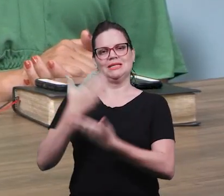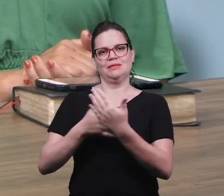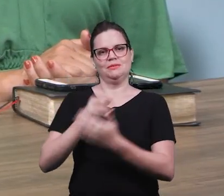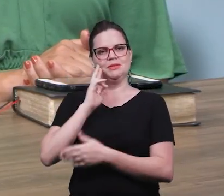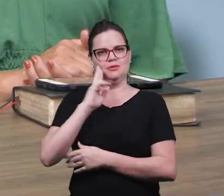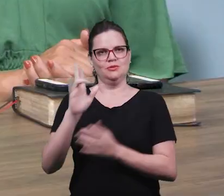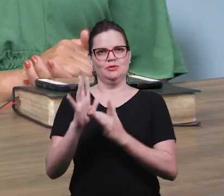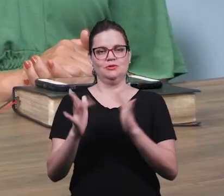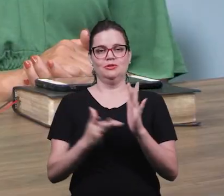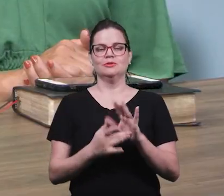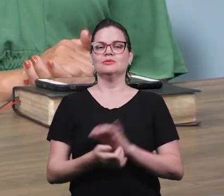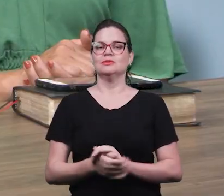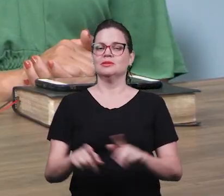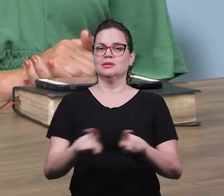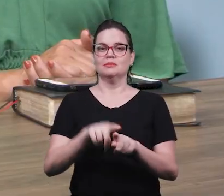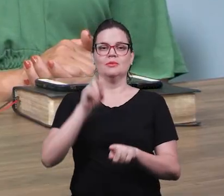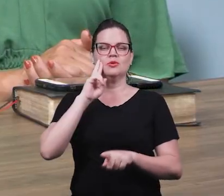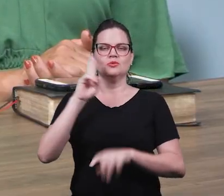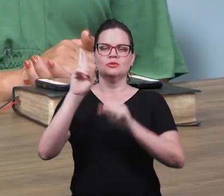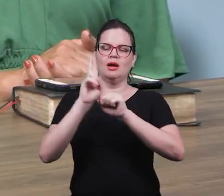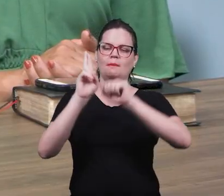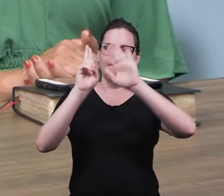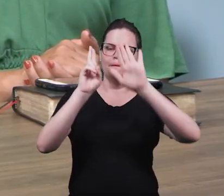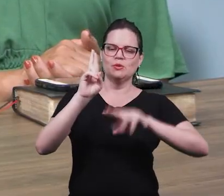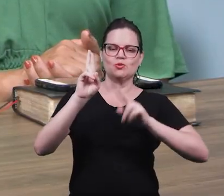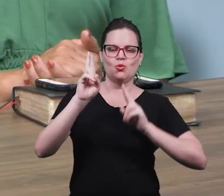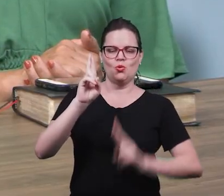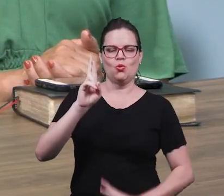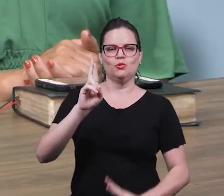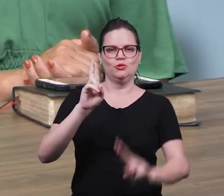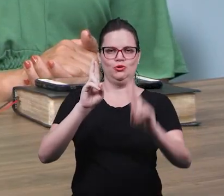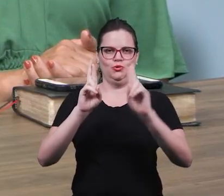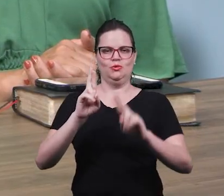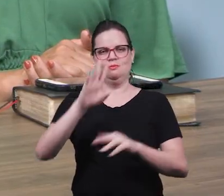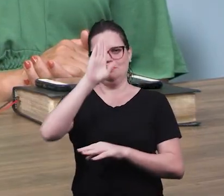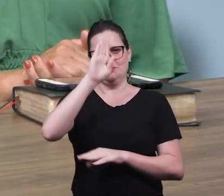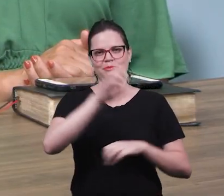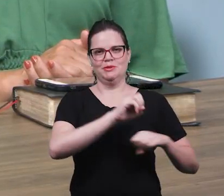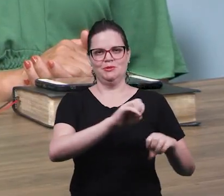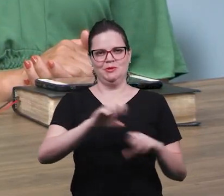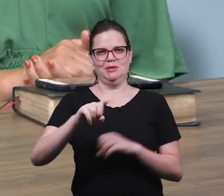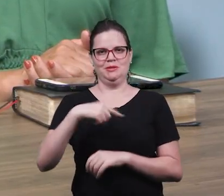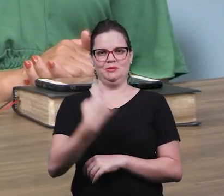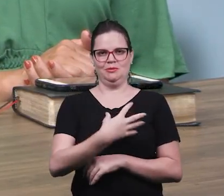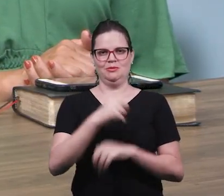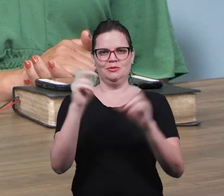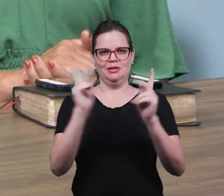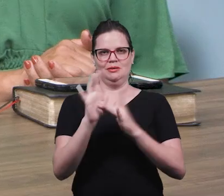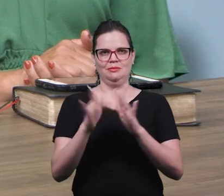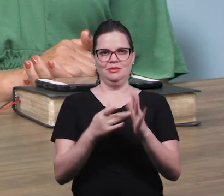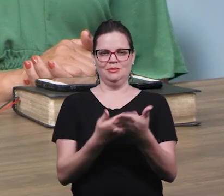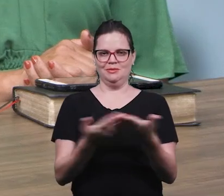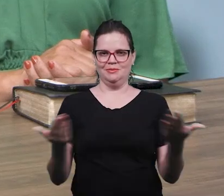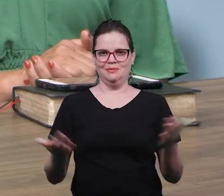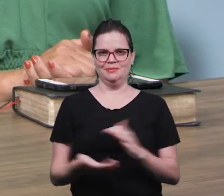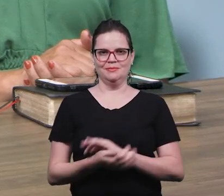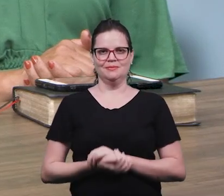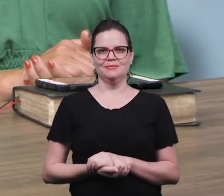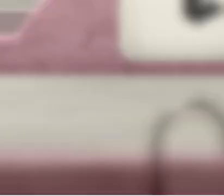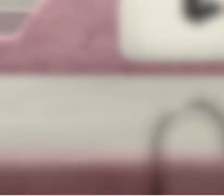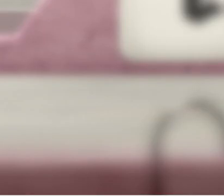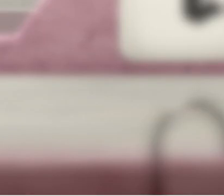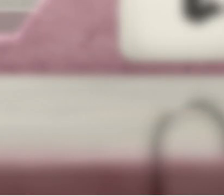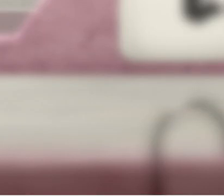Senhor e que o Senhor permaneça nos abençoando grandemente na educação dos nossos filhos. A paz do Senhor